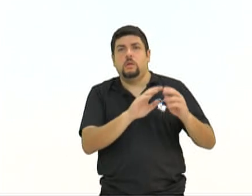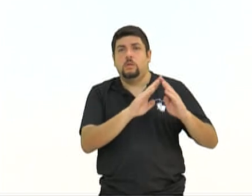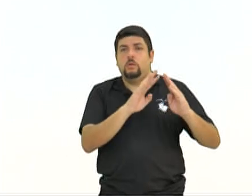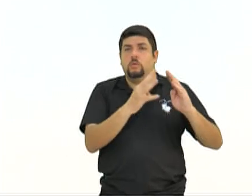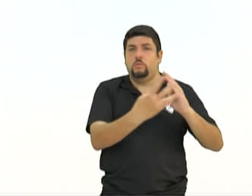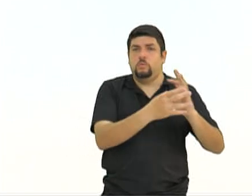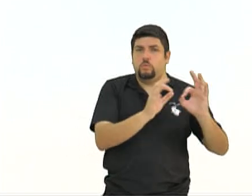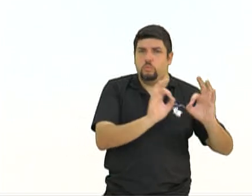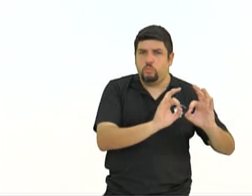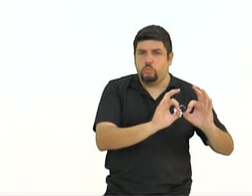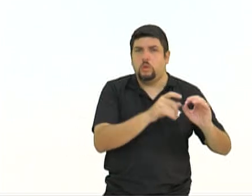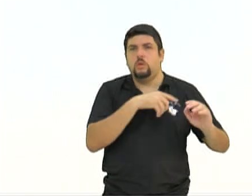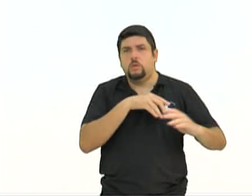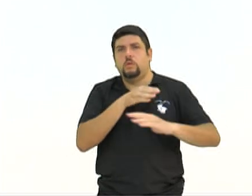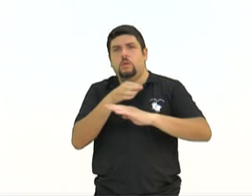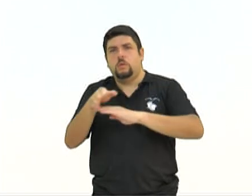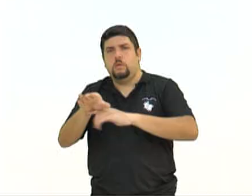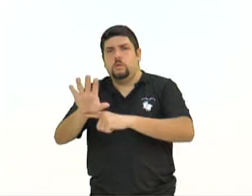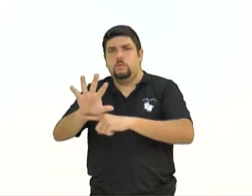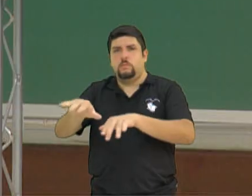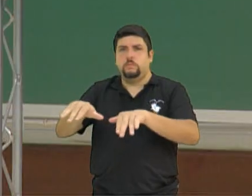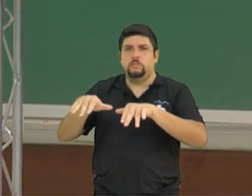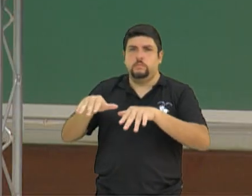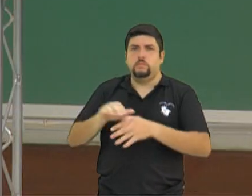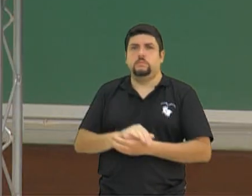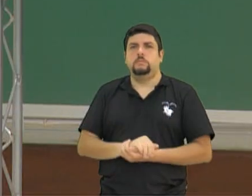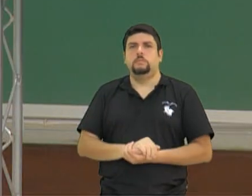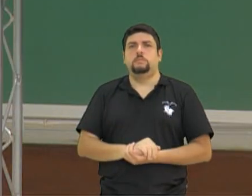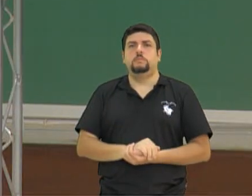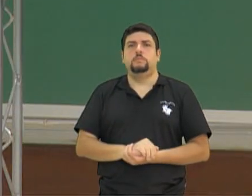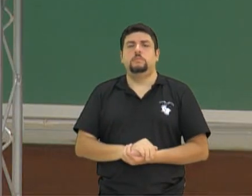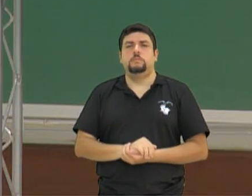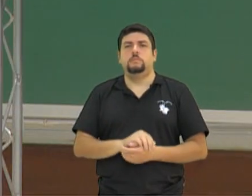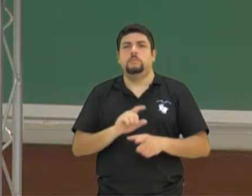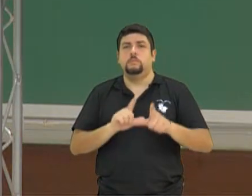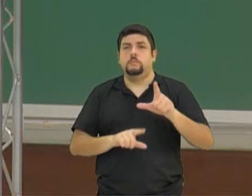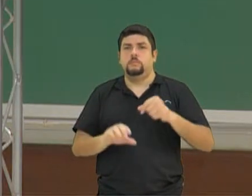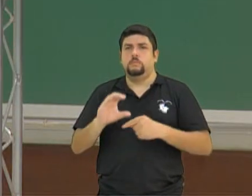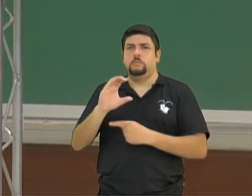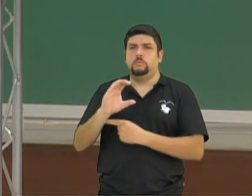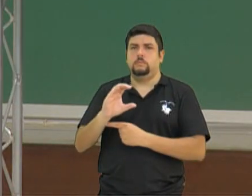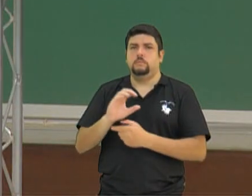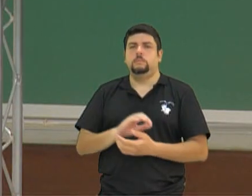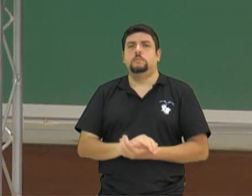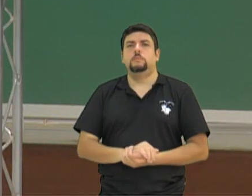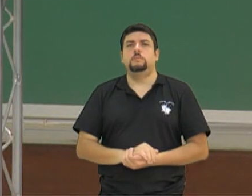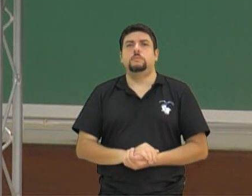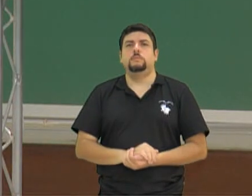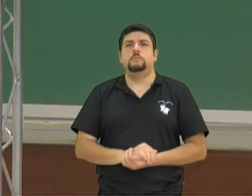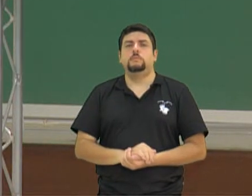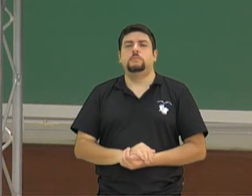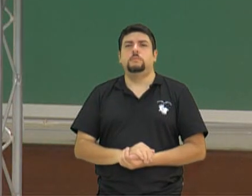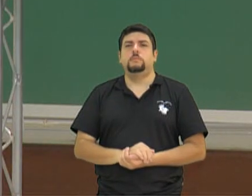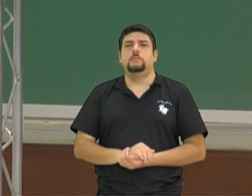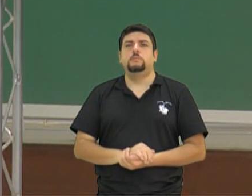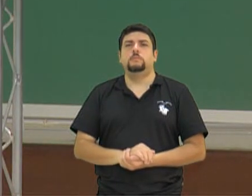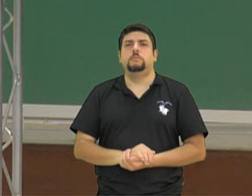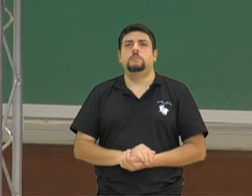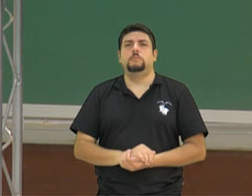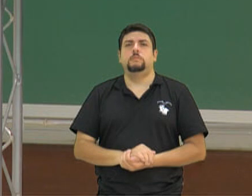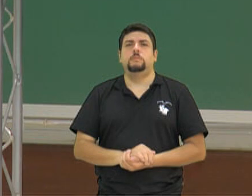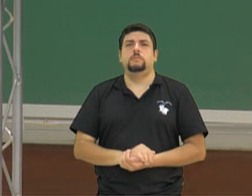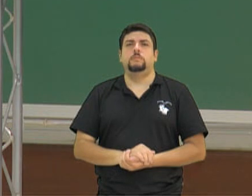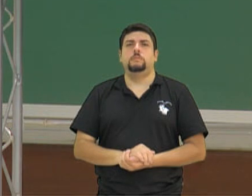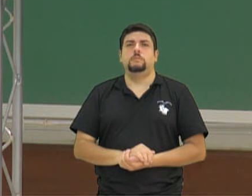Não tem problema, tá bom? E a letra C. Might you adopt street animals if your house were